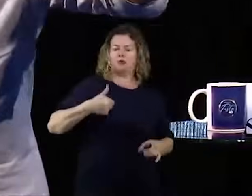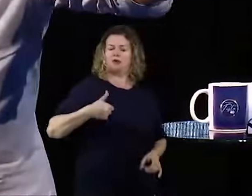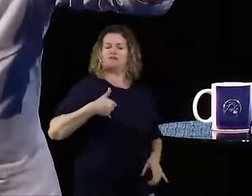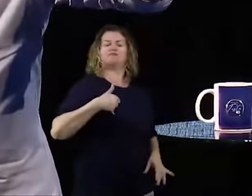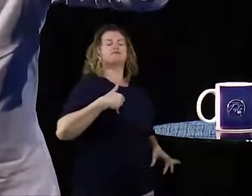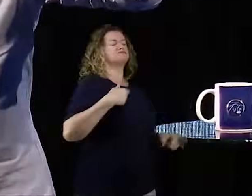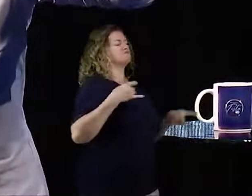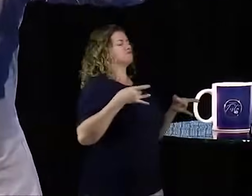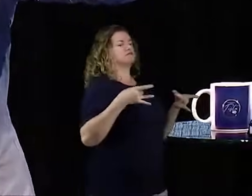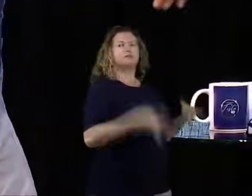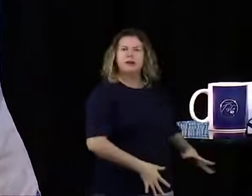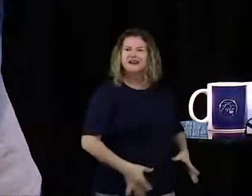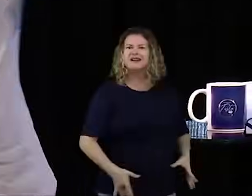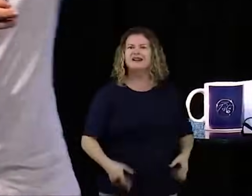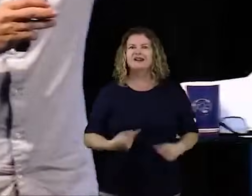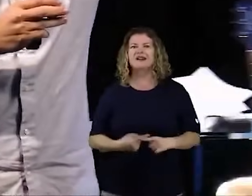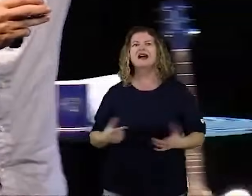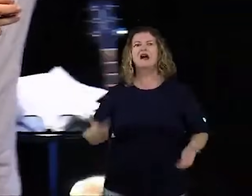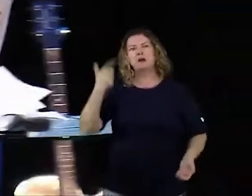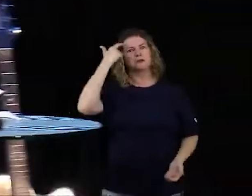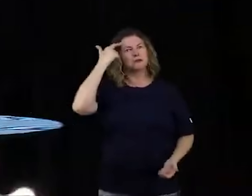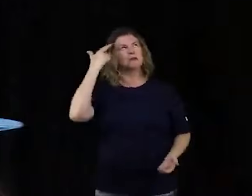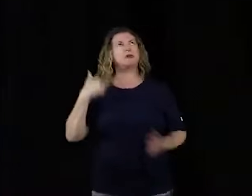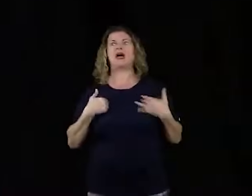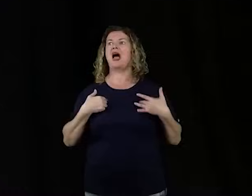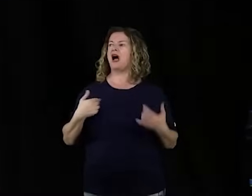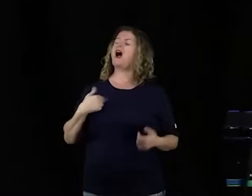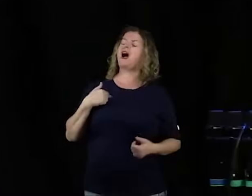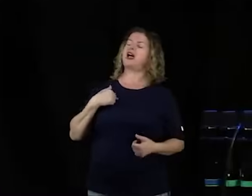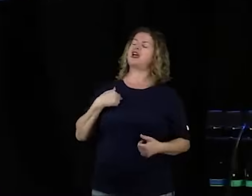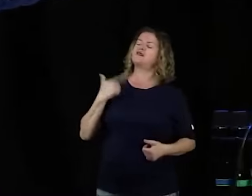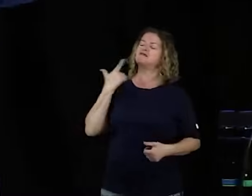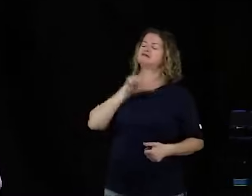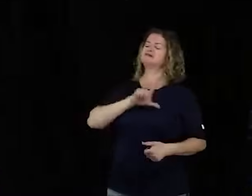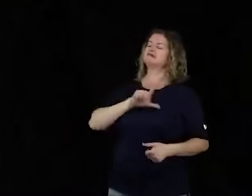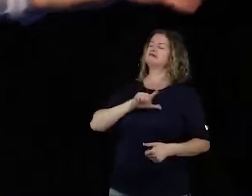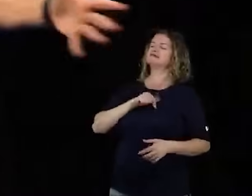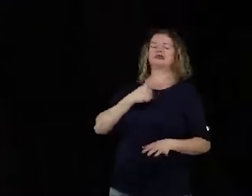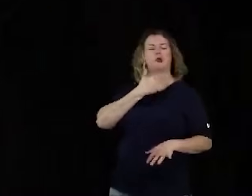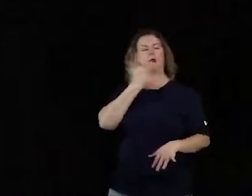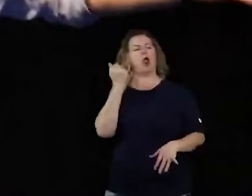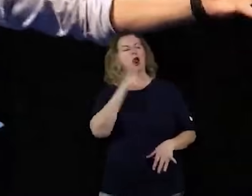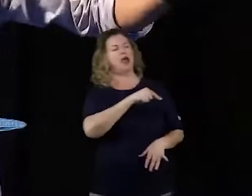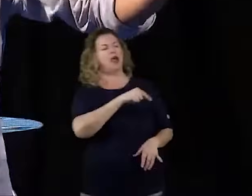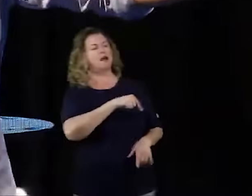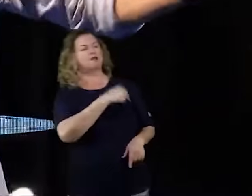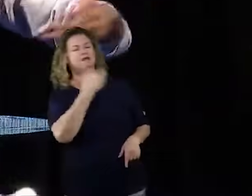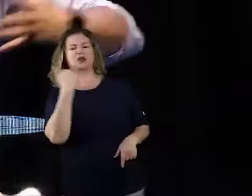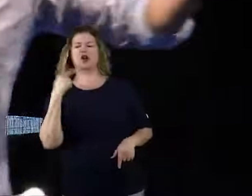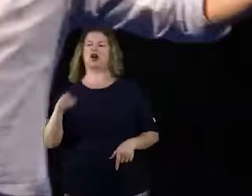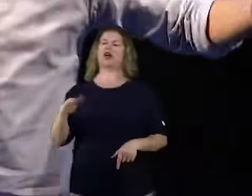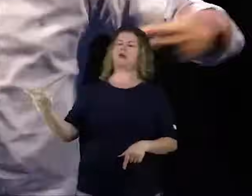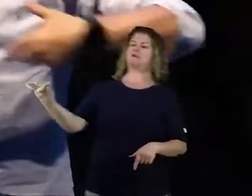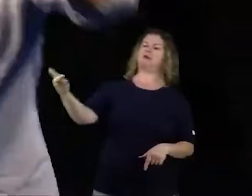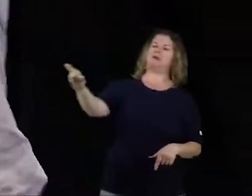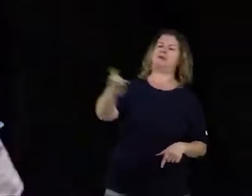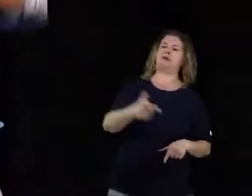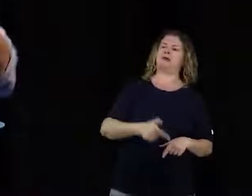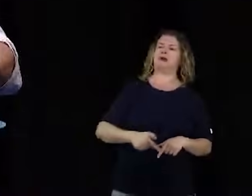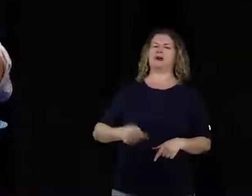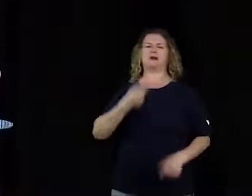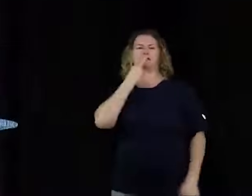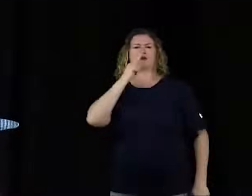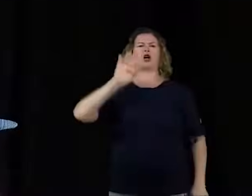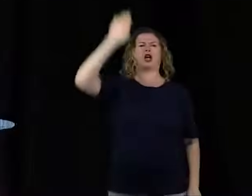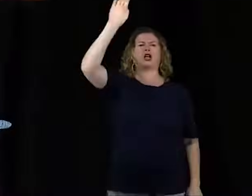meu vizinho eu sou melhor do que o assassino do que Hitler pronto aí Deus me compara com Hitler